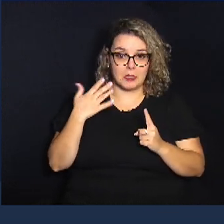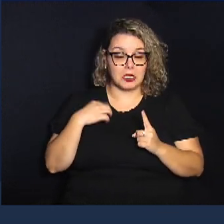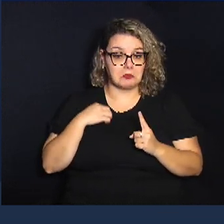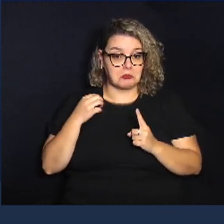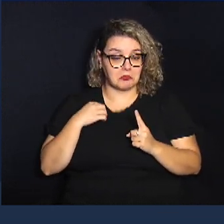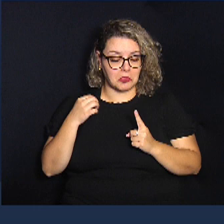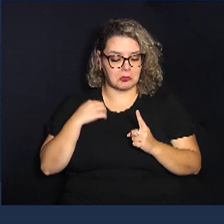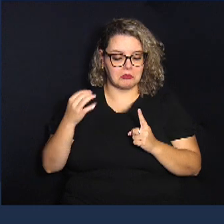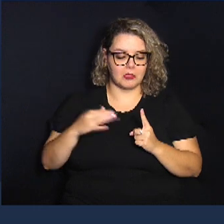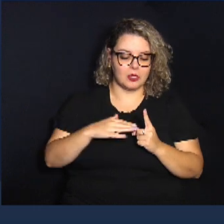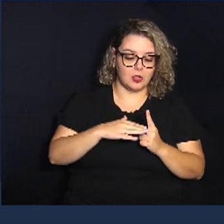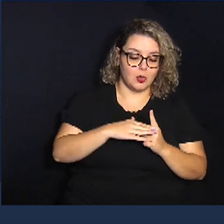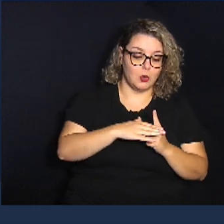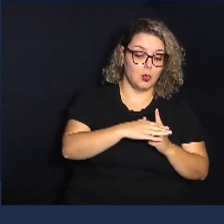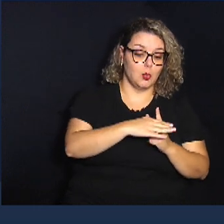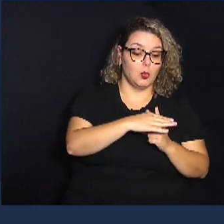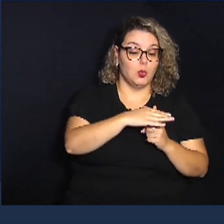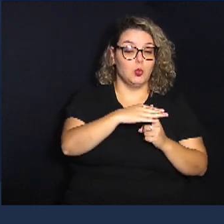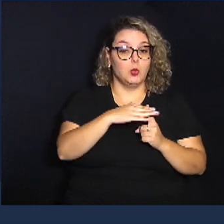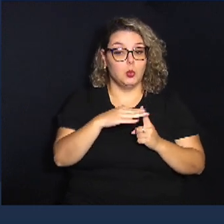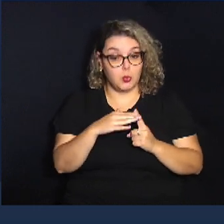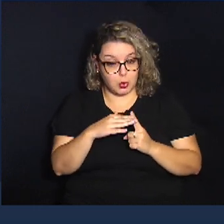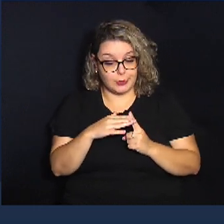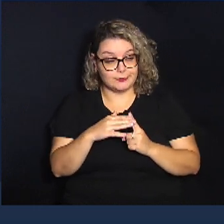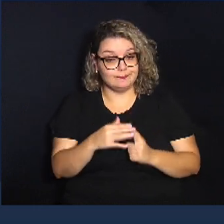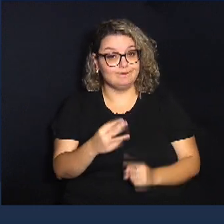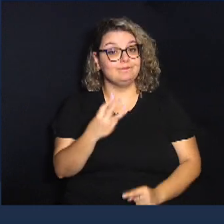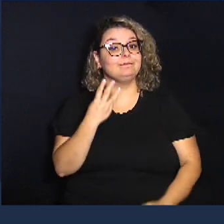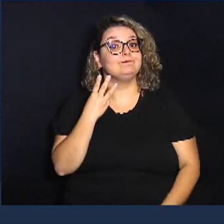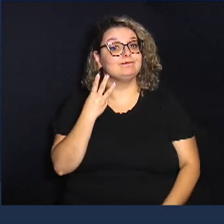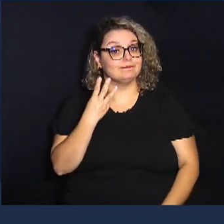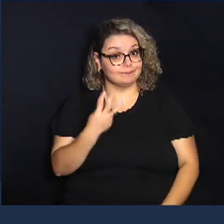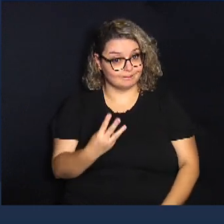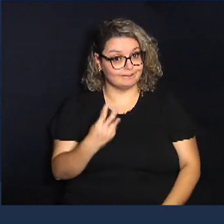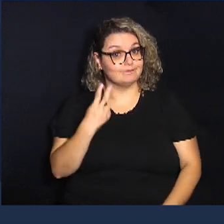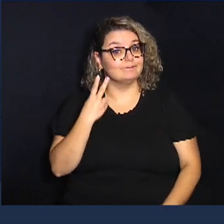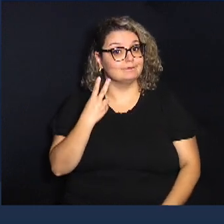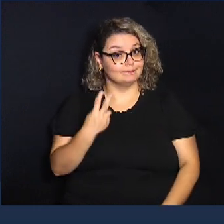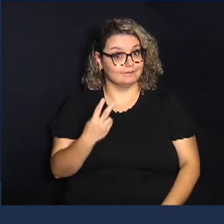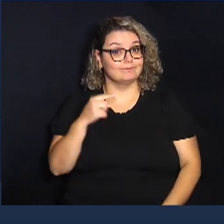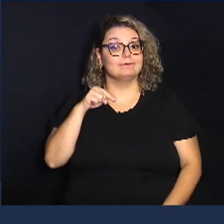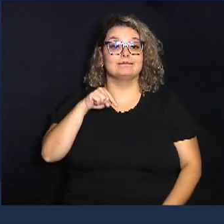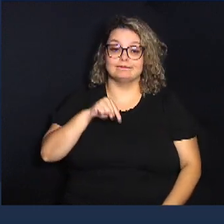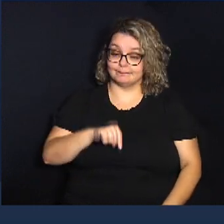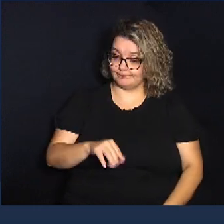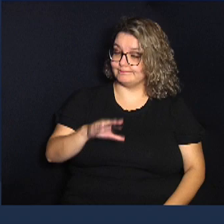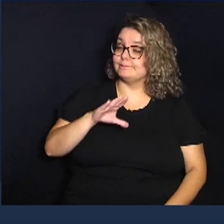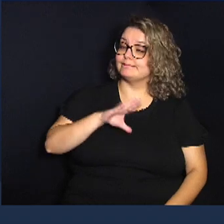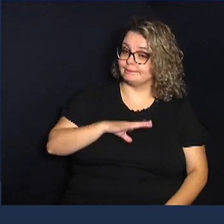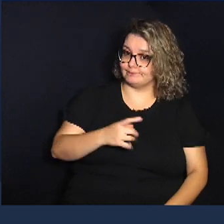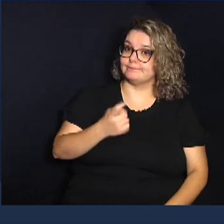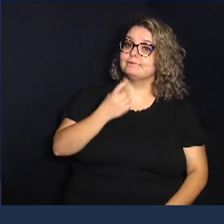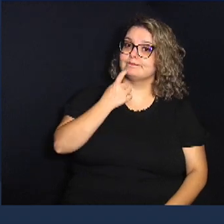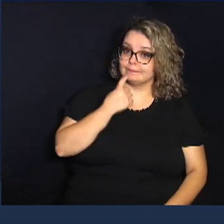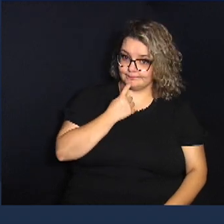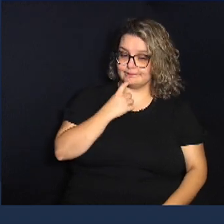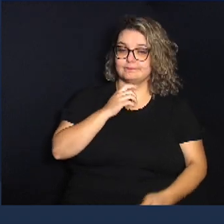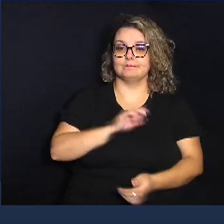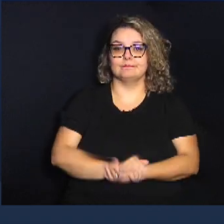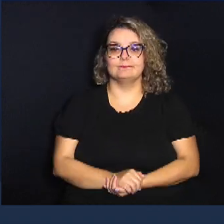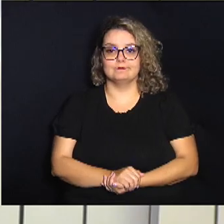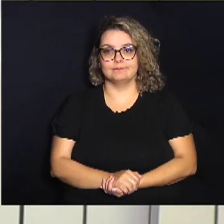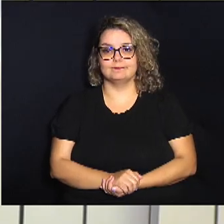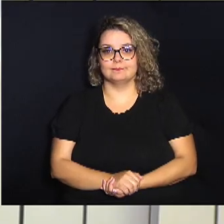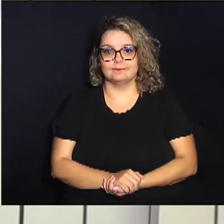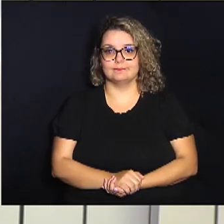ao longo do dia a temperatura sobe, podendo chegar aos 32 graus aqui na cidade de Campinas.